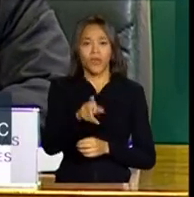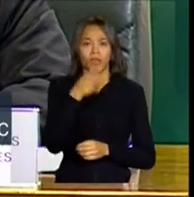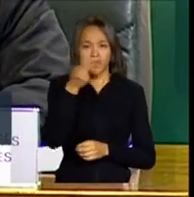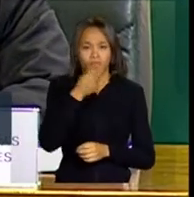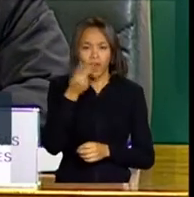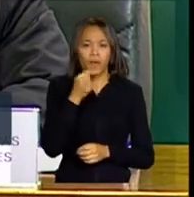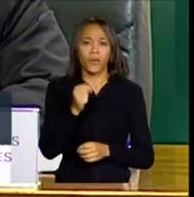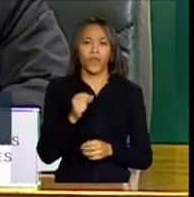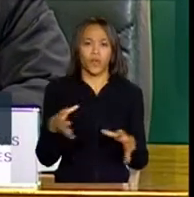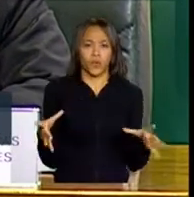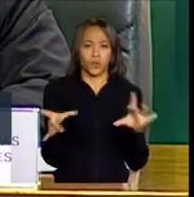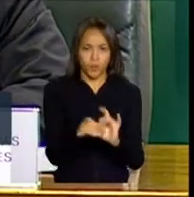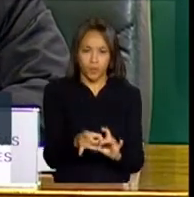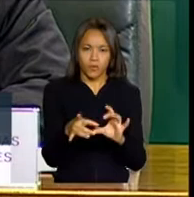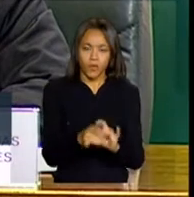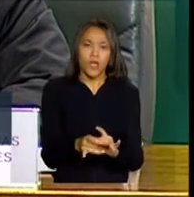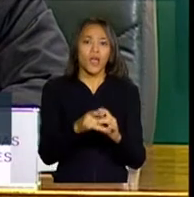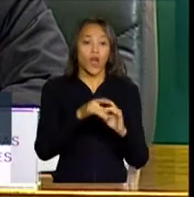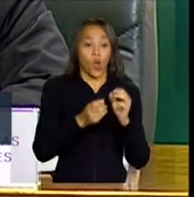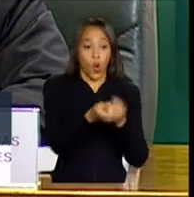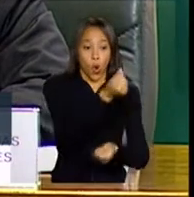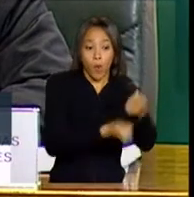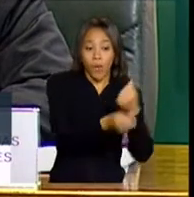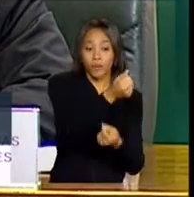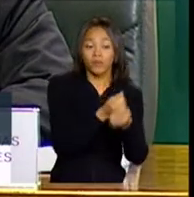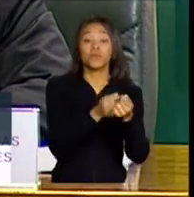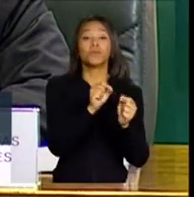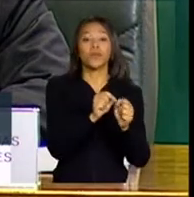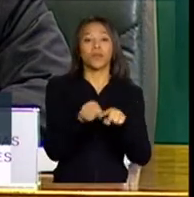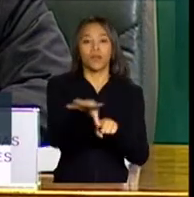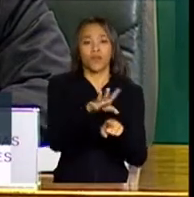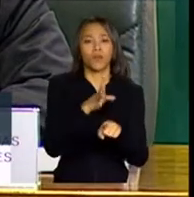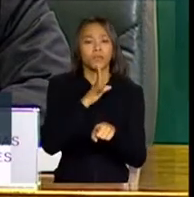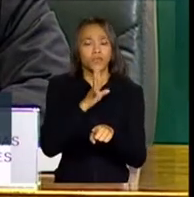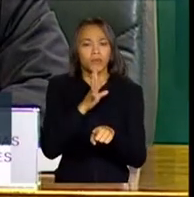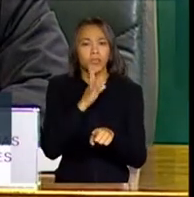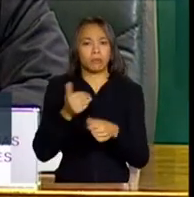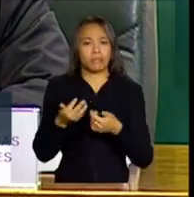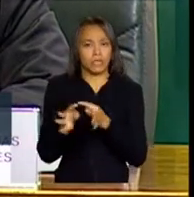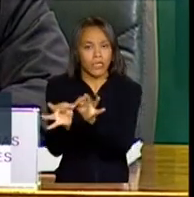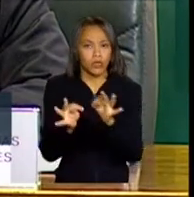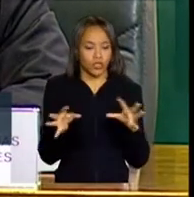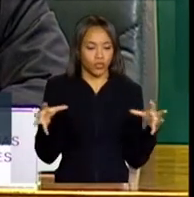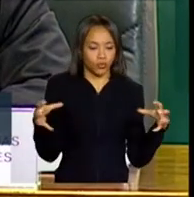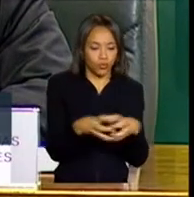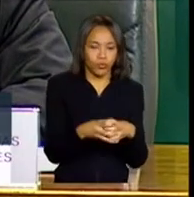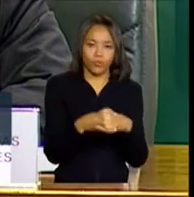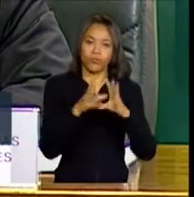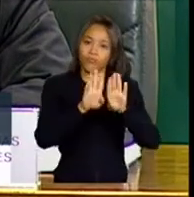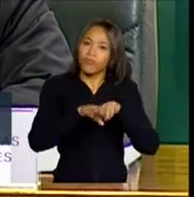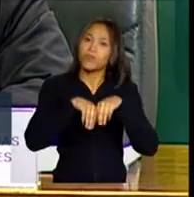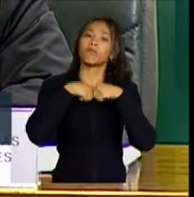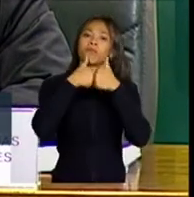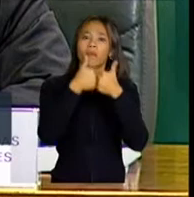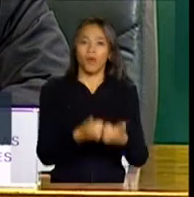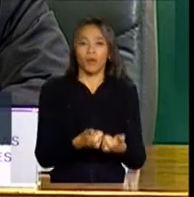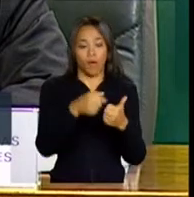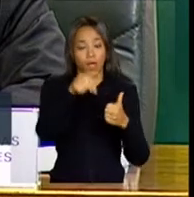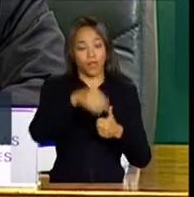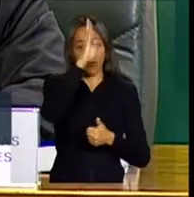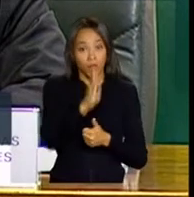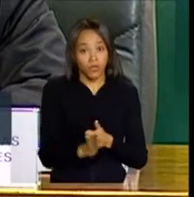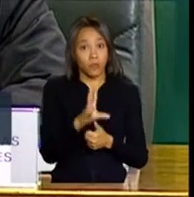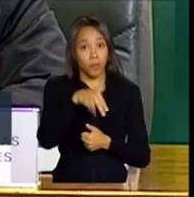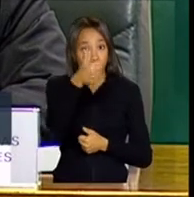o vínculo crescente entre comércio conhecimento tecnologia e inovação estamos cientes de que uma melhor isenção do Brasil no